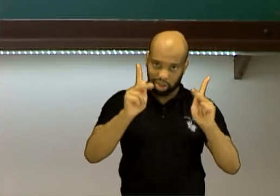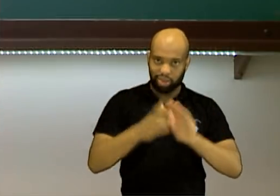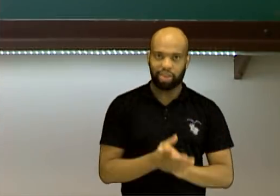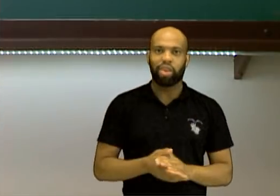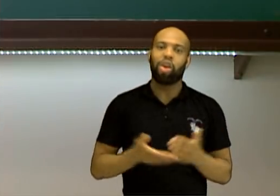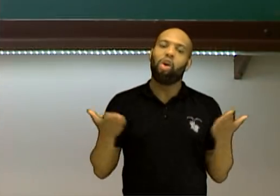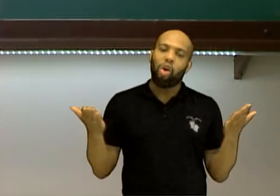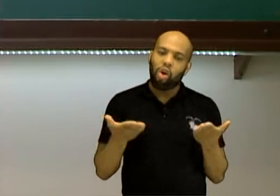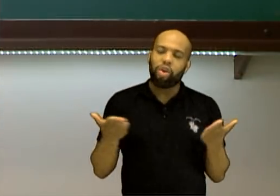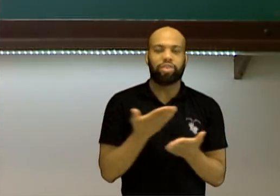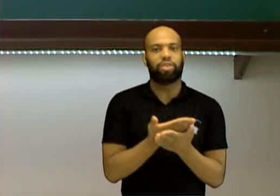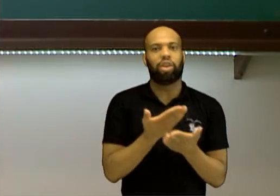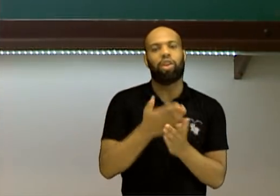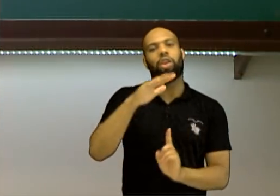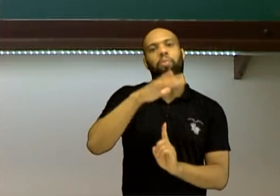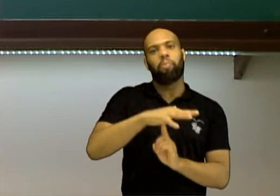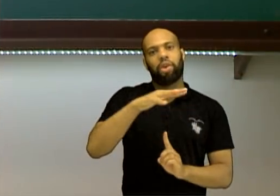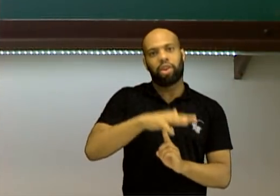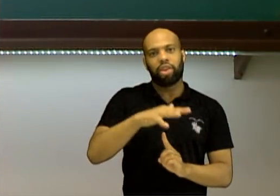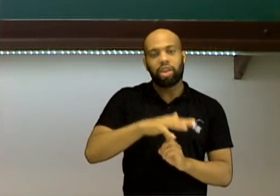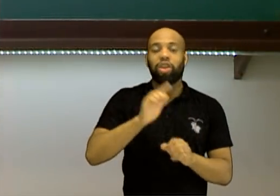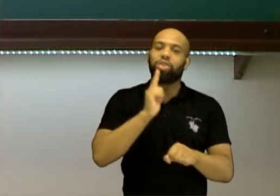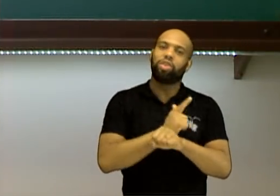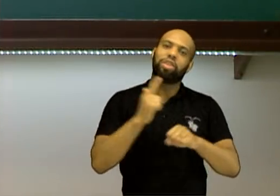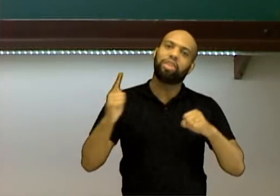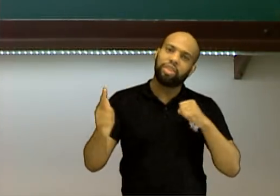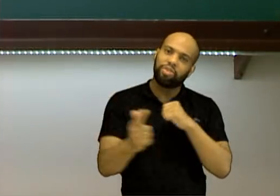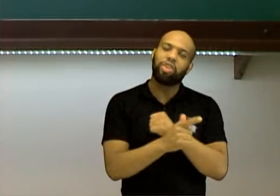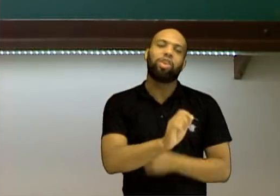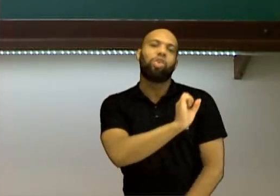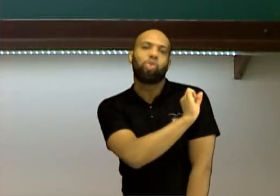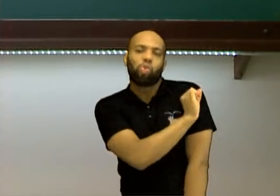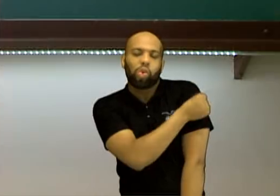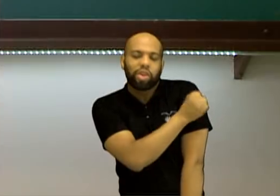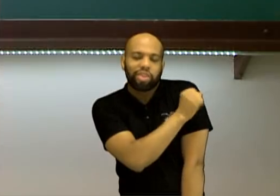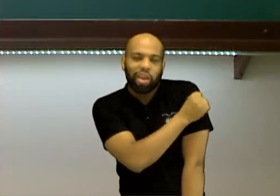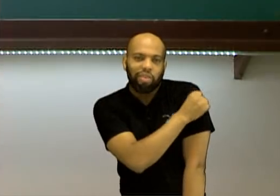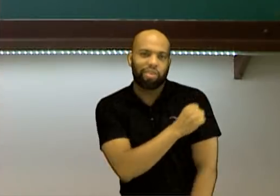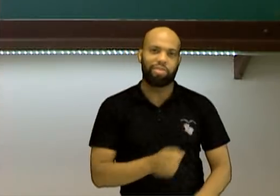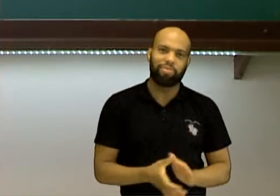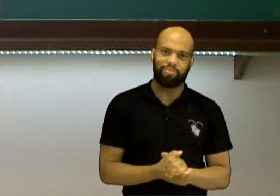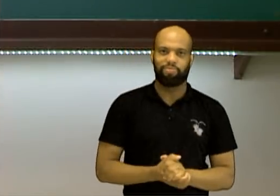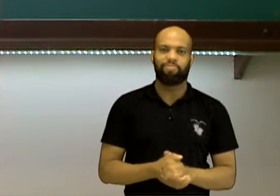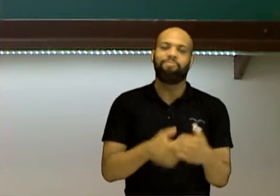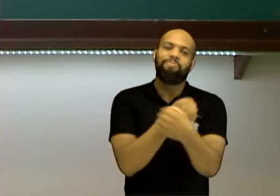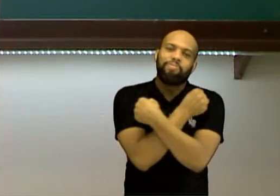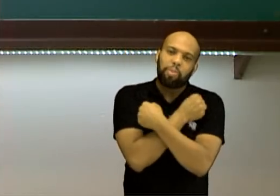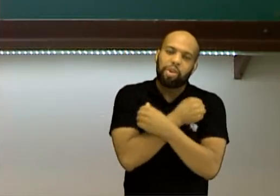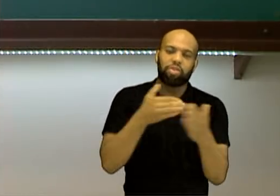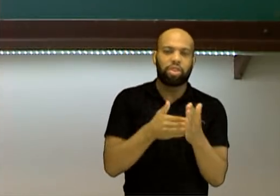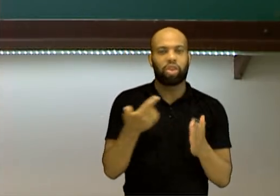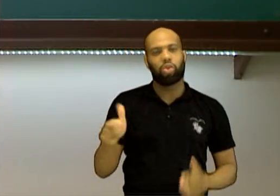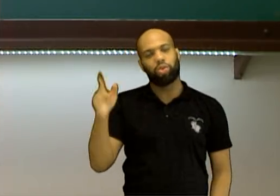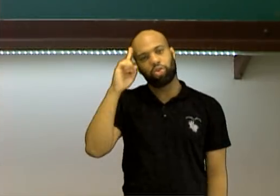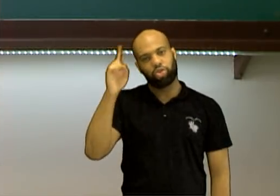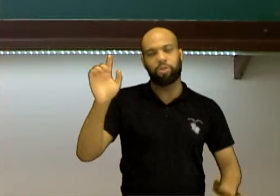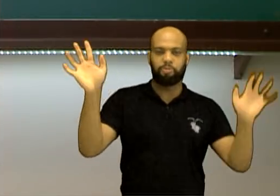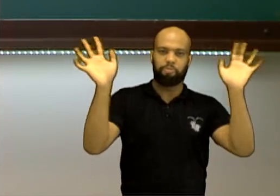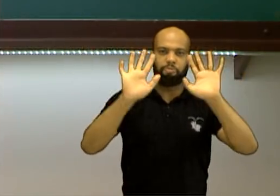Essa foi mais uma aula Paraná de Geografia para o 8º ano do Ensino Fundamental. Um abraço, até a próxima!